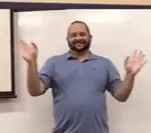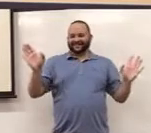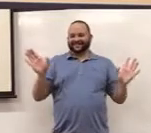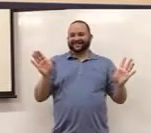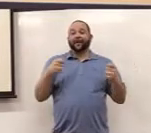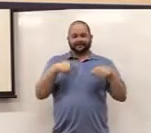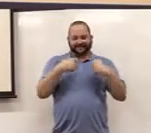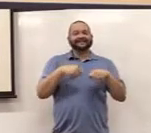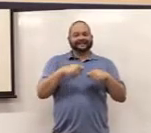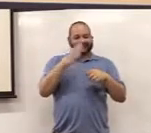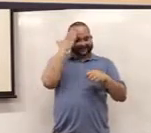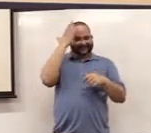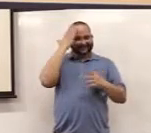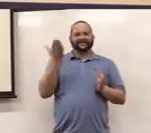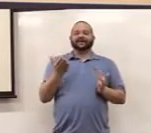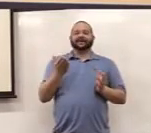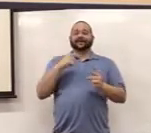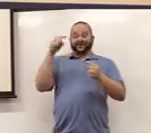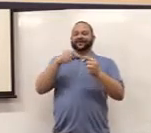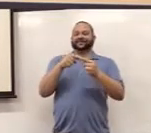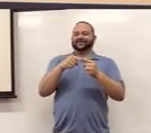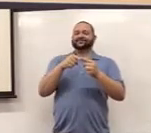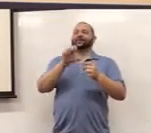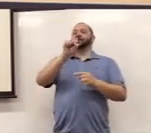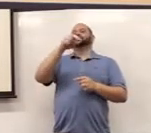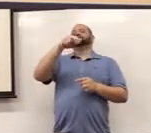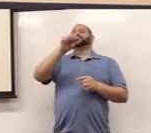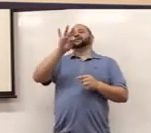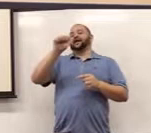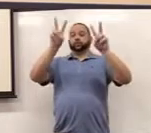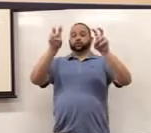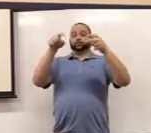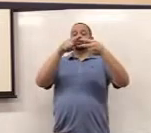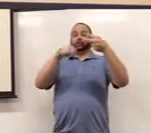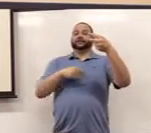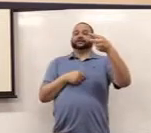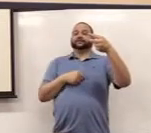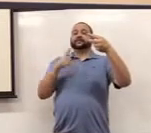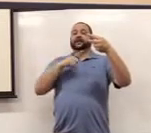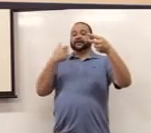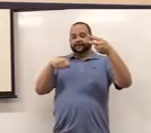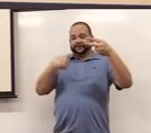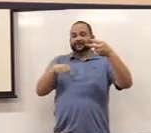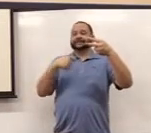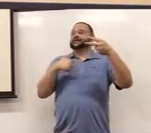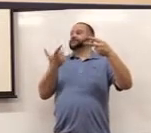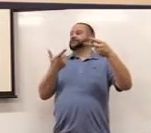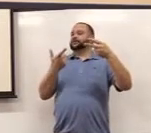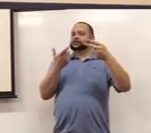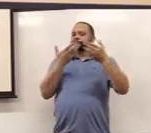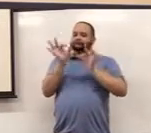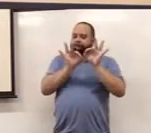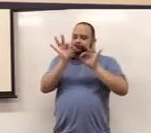sonata. A gente tem dois temas que estão opostos, com notas diferentes, que vão ser trabalhados e